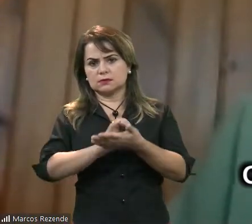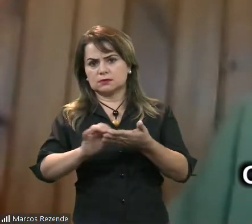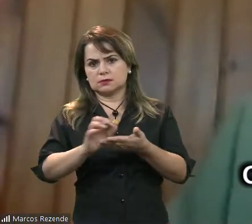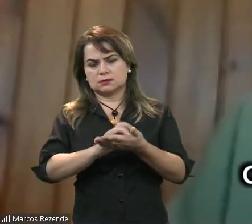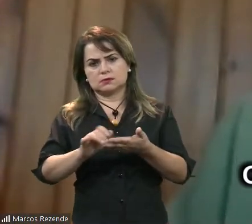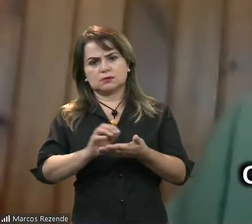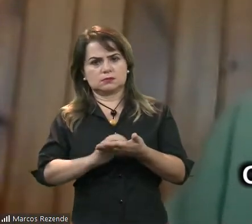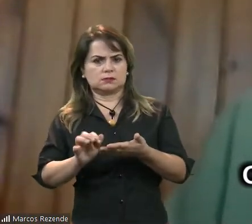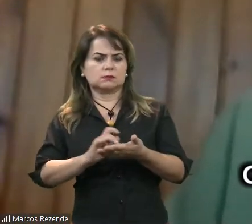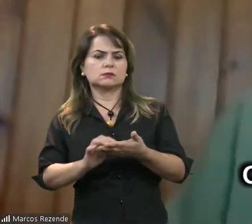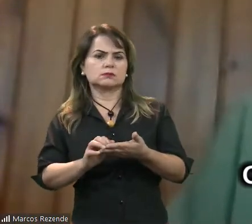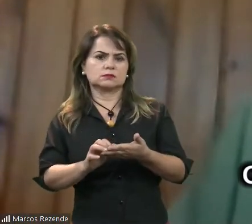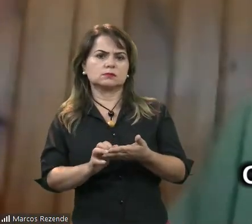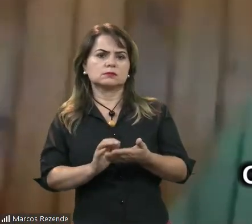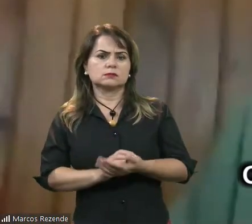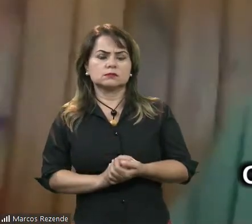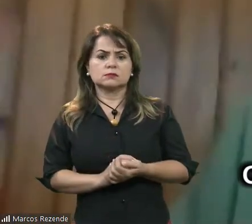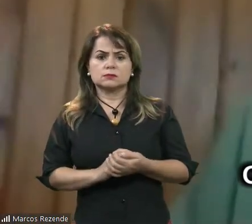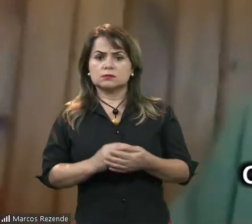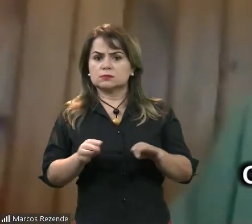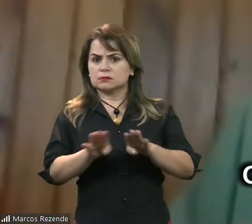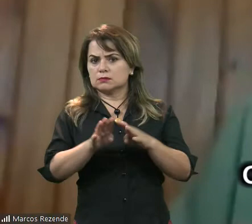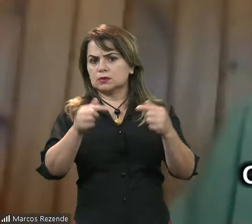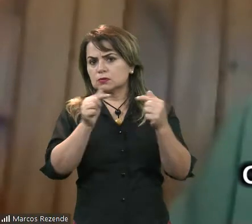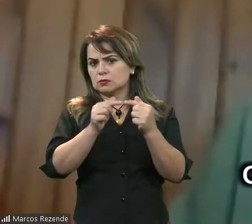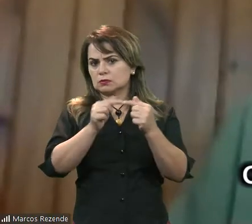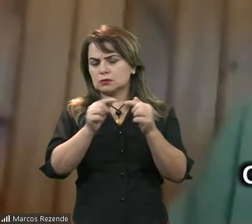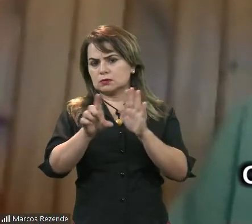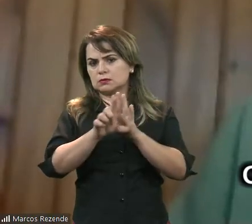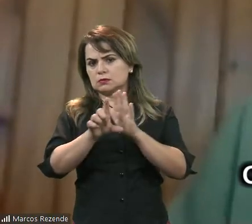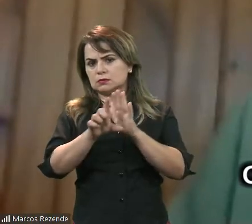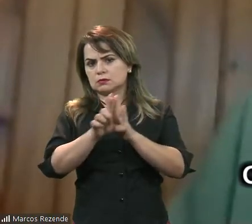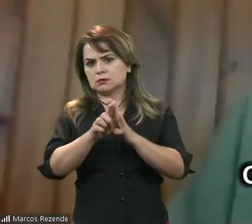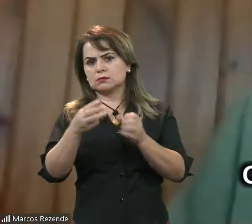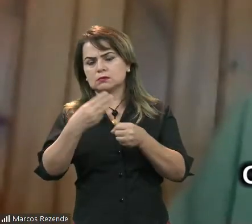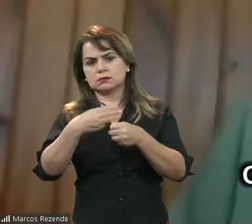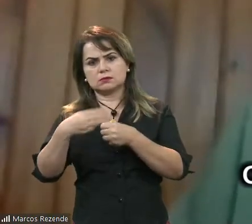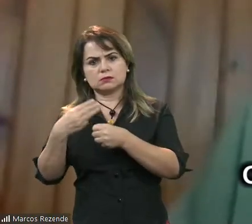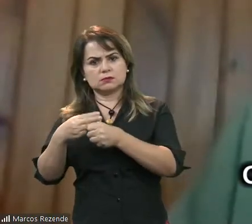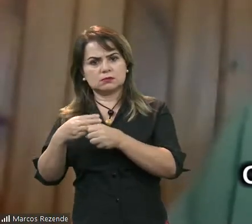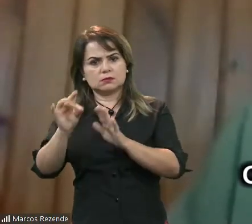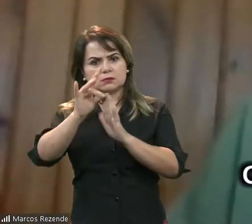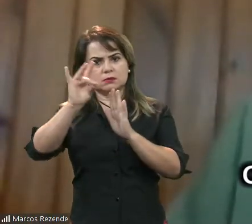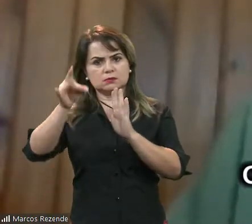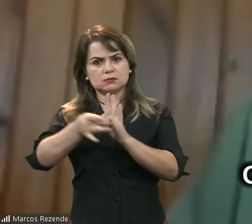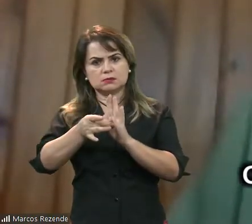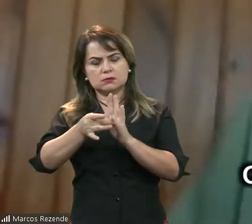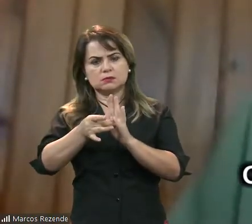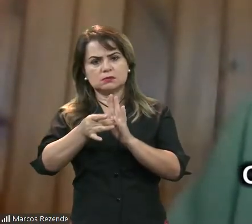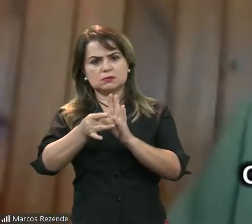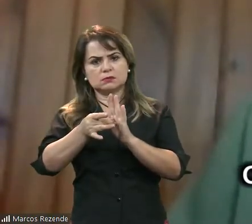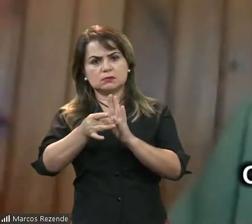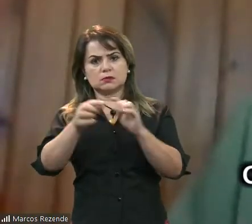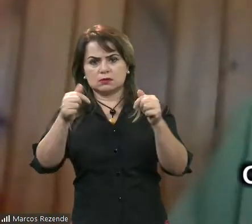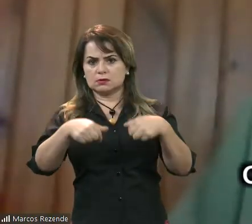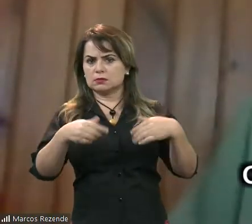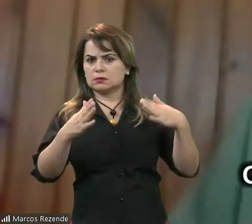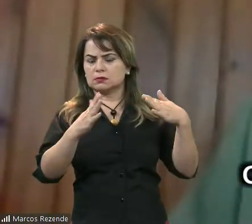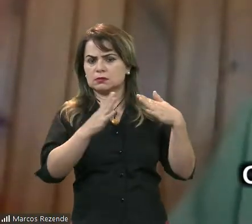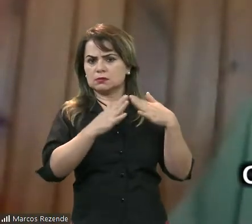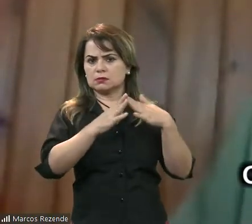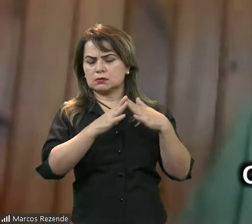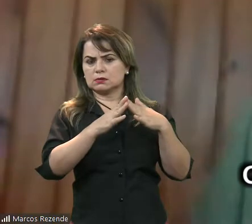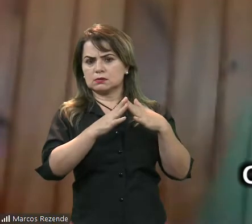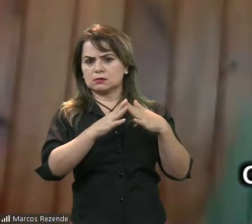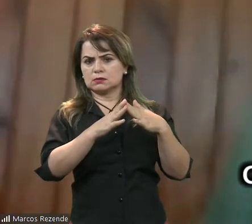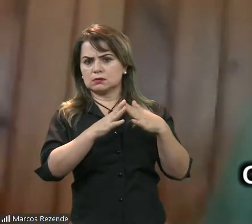Municipal de Marília. E de acordo com o disposto na lei orgânica do município e no regimento interno desta casa, a